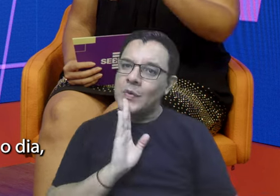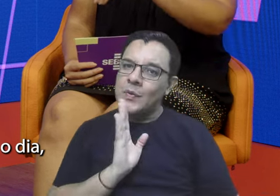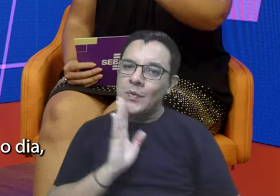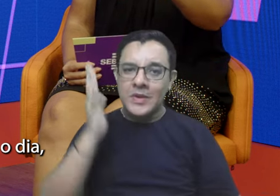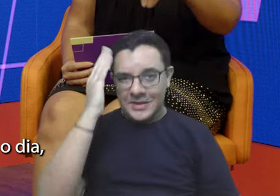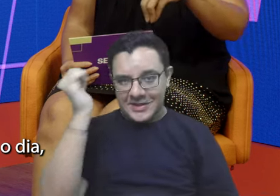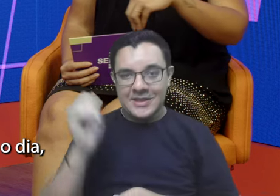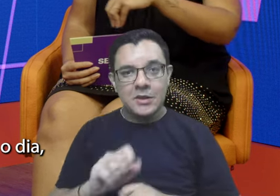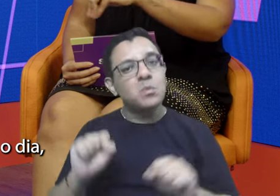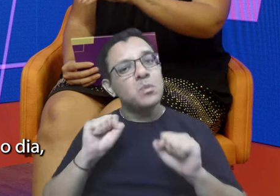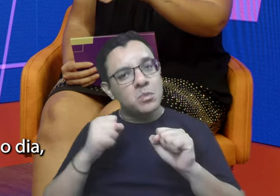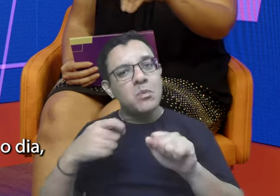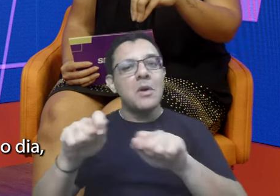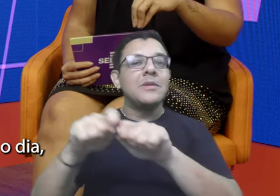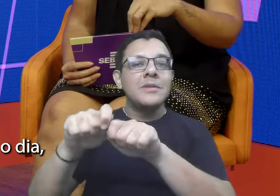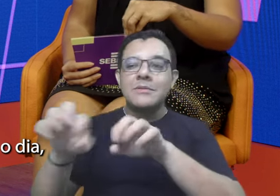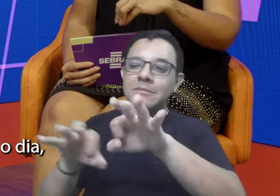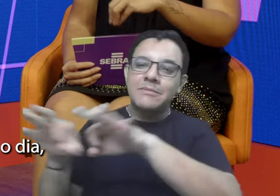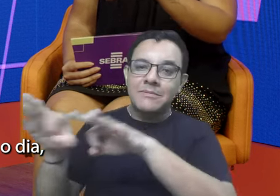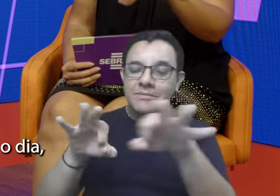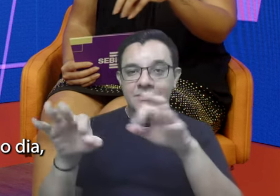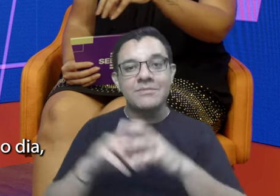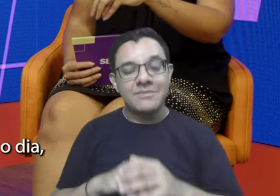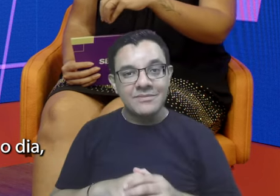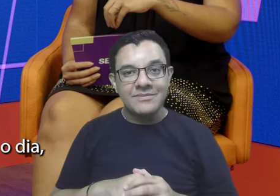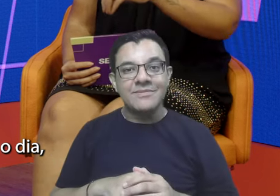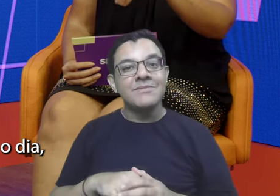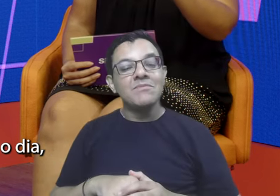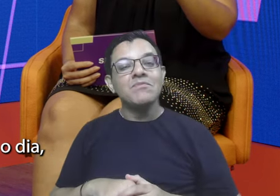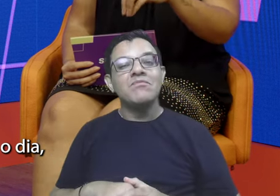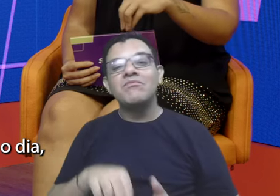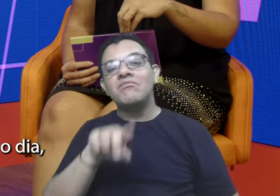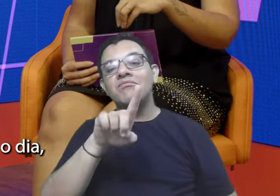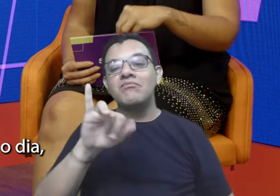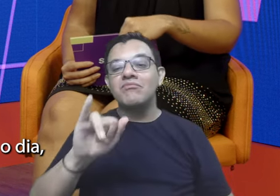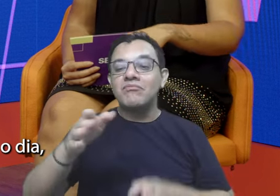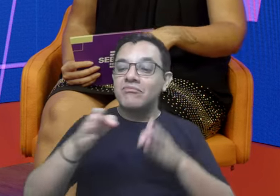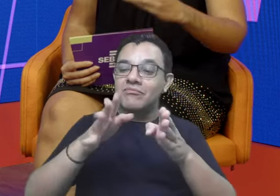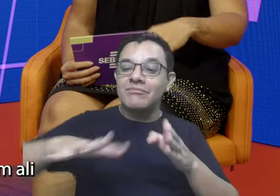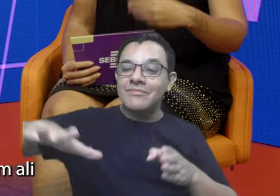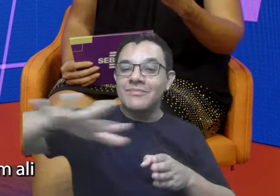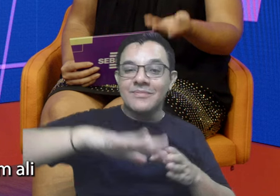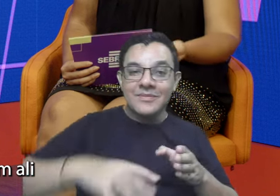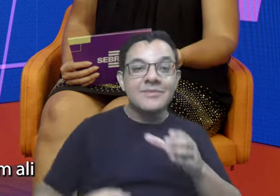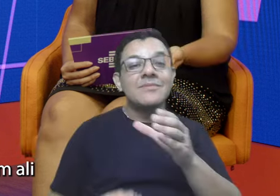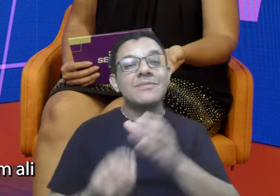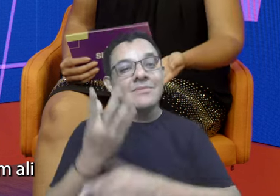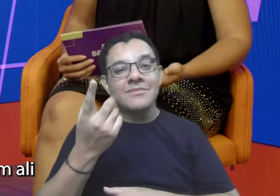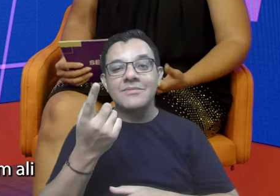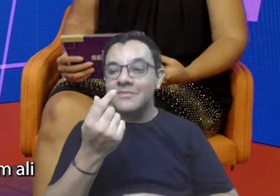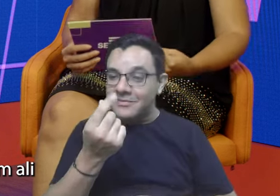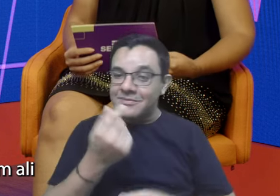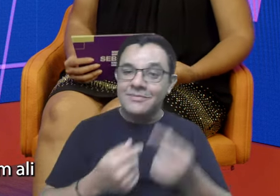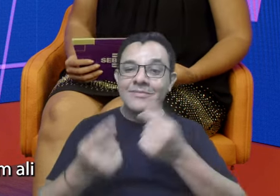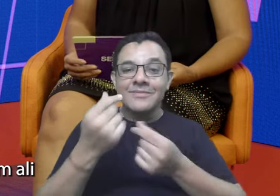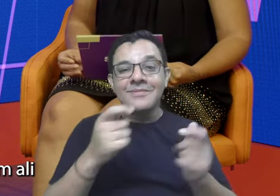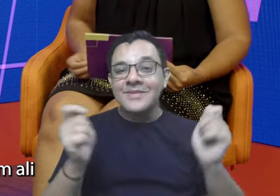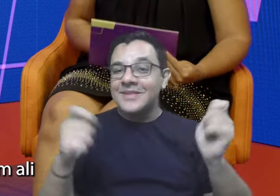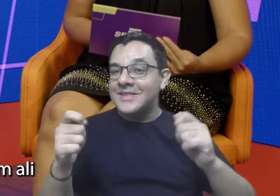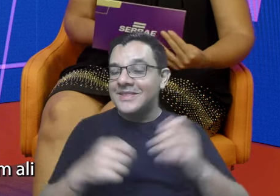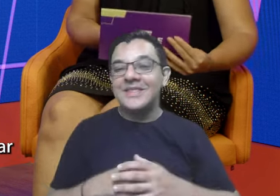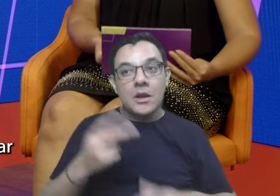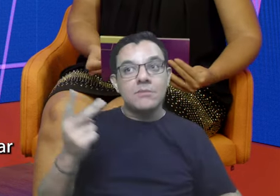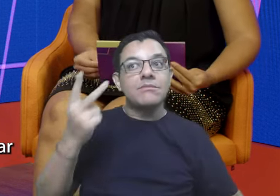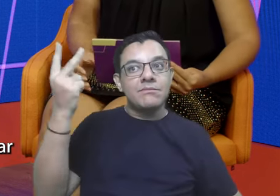podem fazer nesse nesse dia né durante o dia nesse nesse espaço e também gerar renda para que eles também tenham